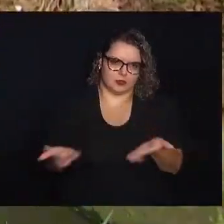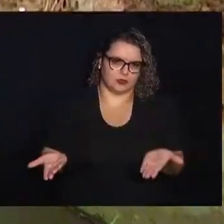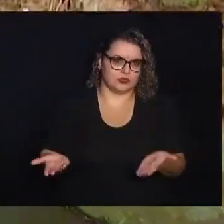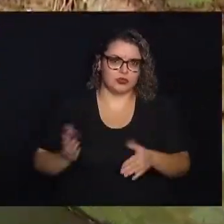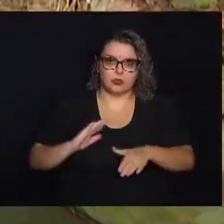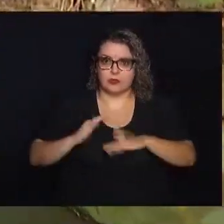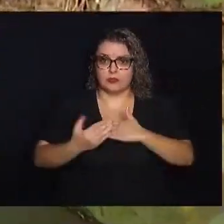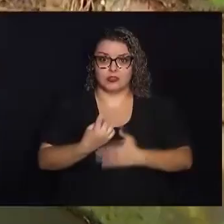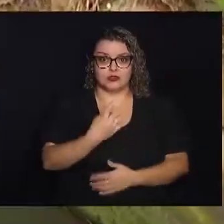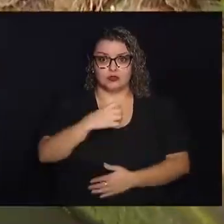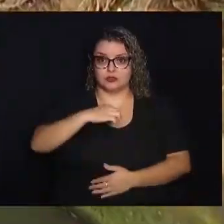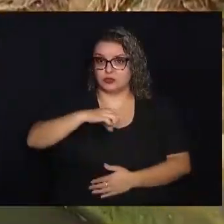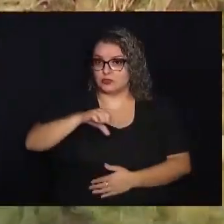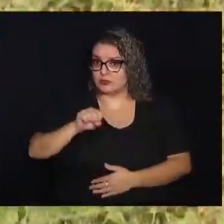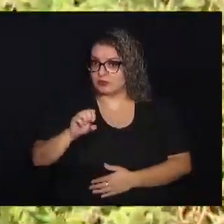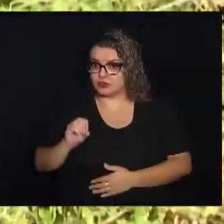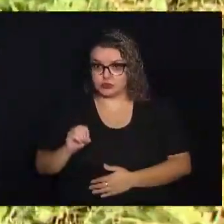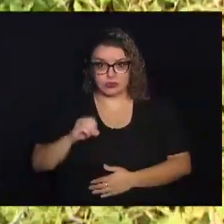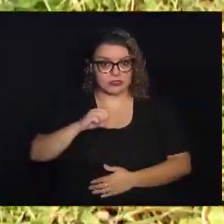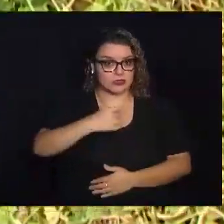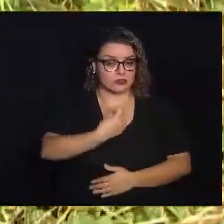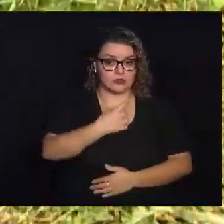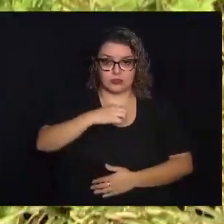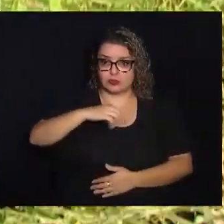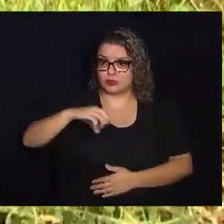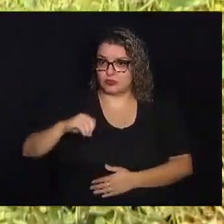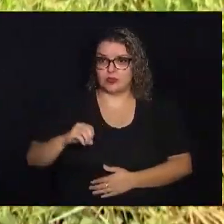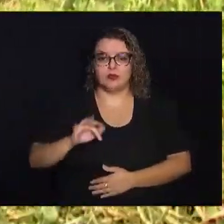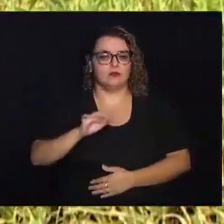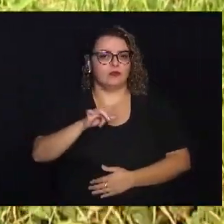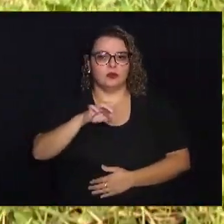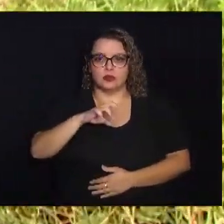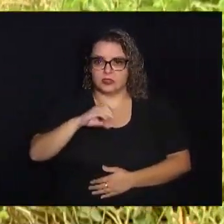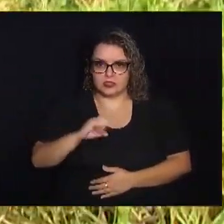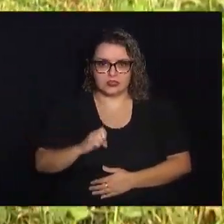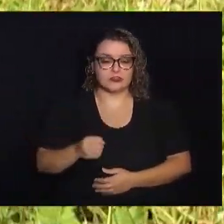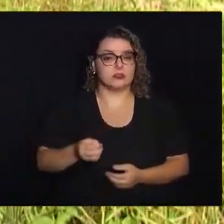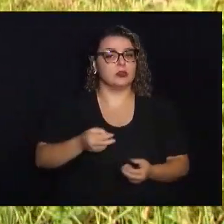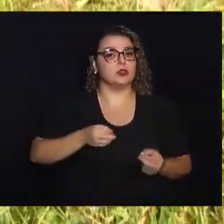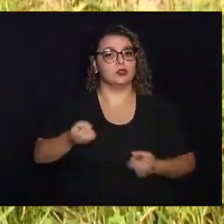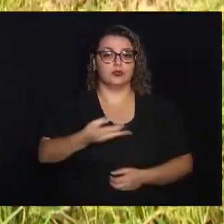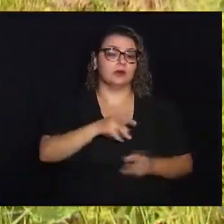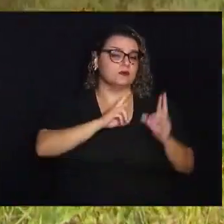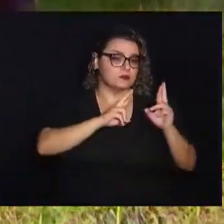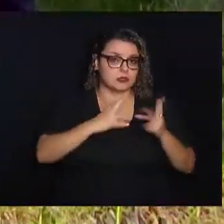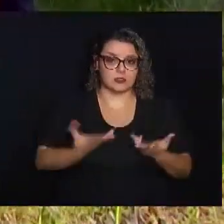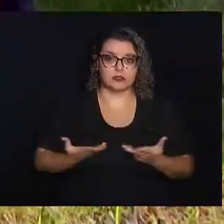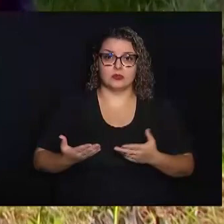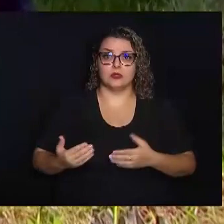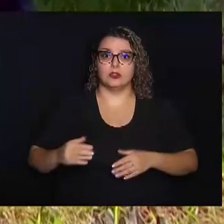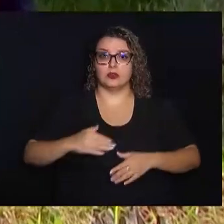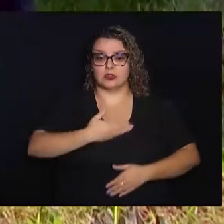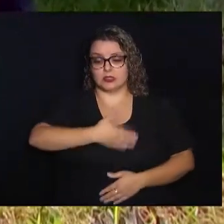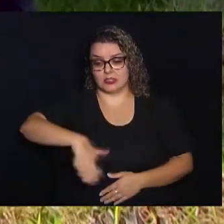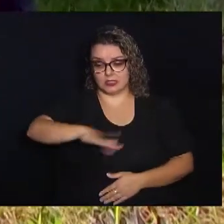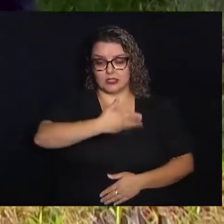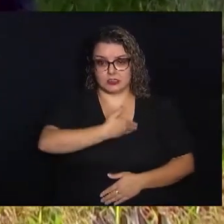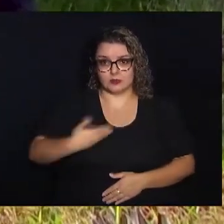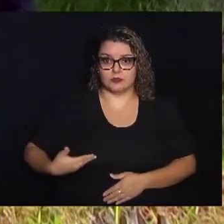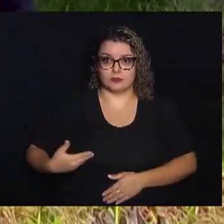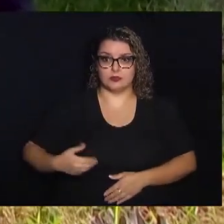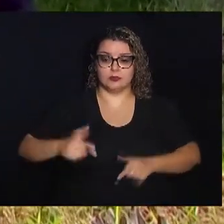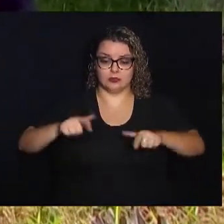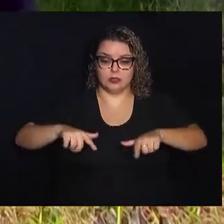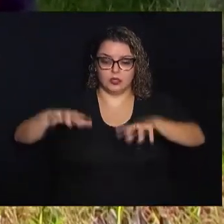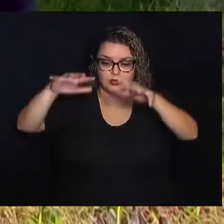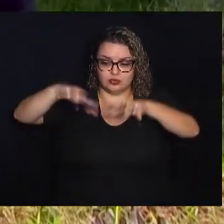anos 80, 90 tem isso, né? Florença, Nova Esperança, são bairros onde o equipamento público está sob a área alagada. E isso causa um